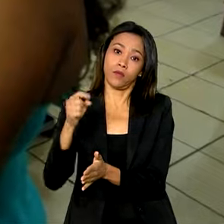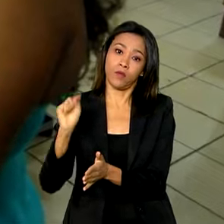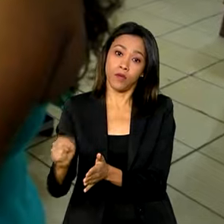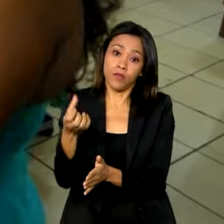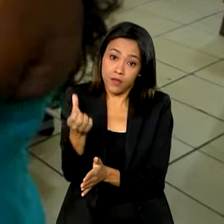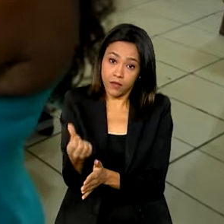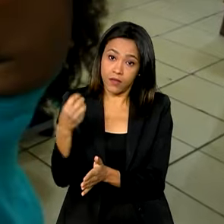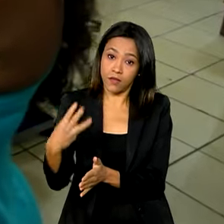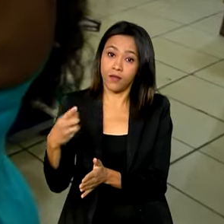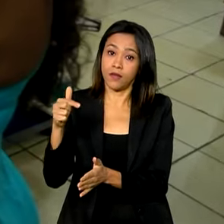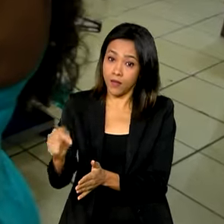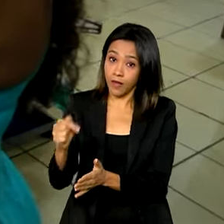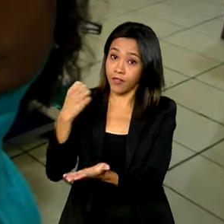1.18.67 empregos gerados